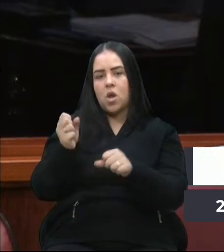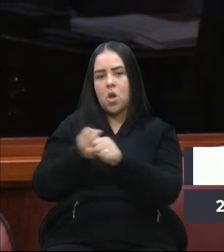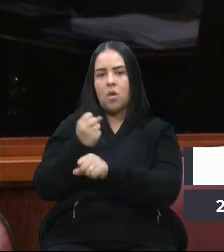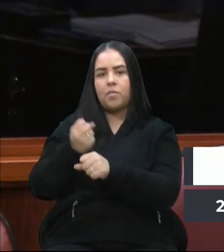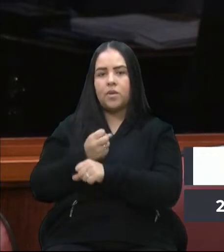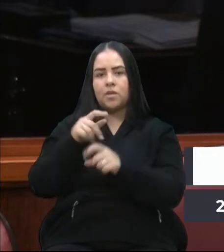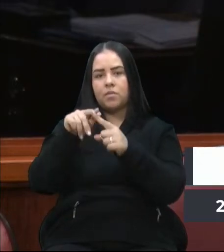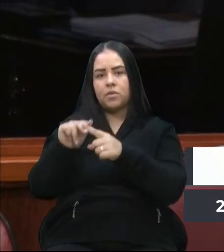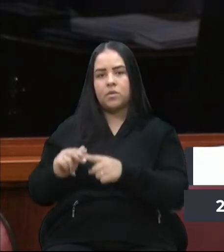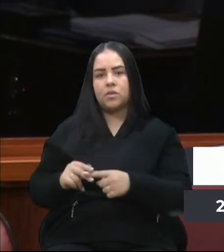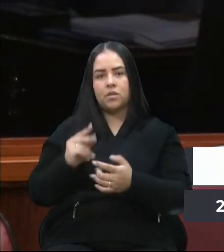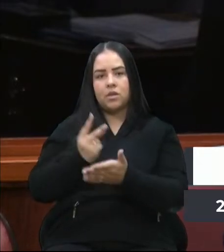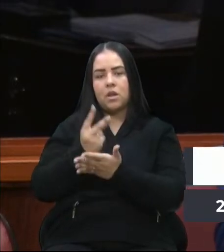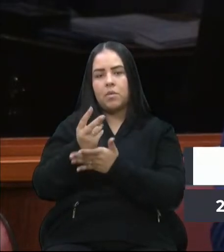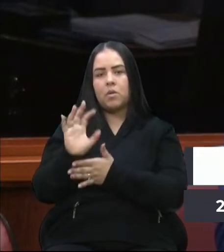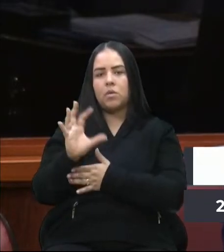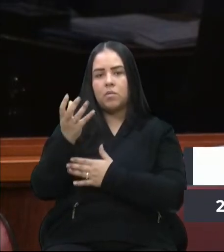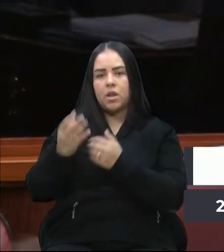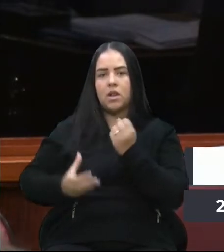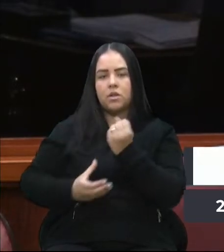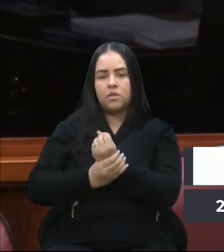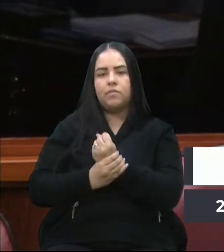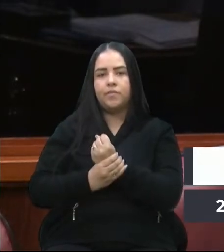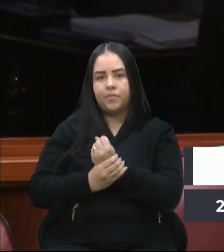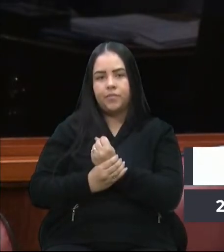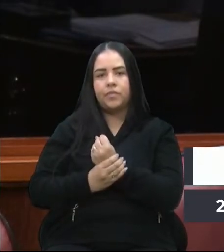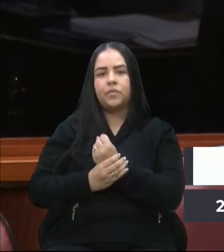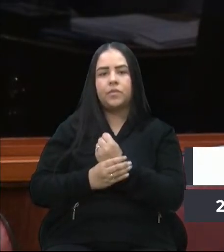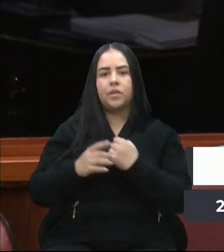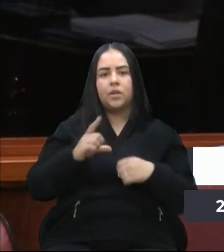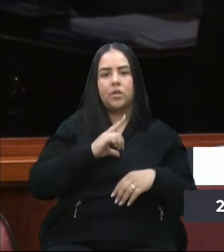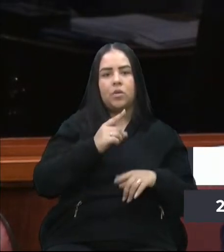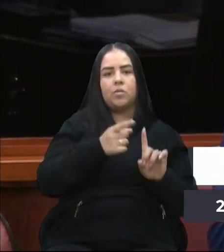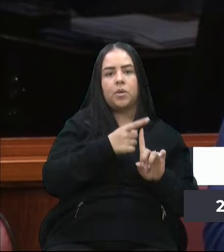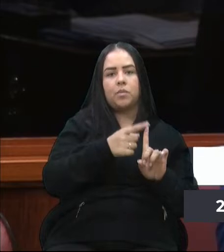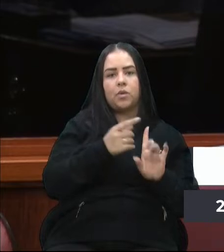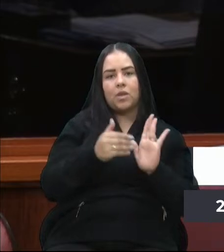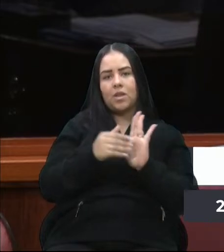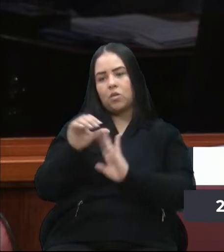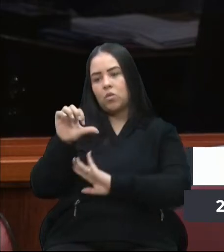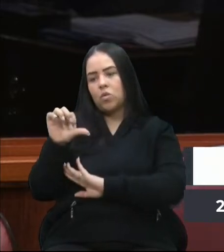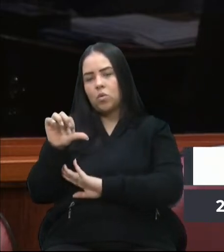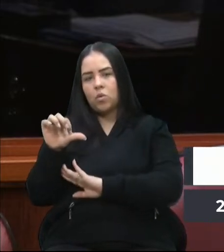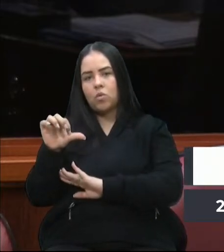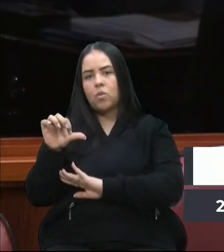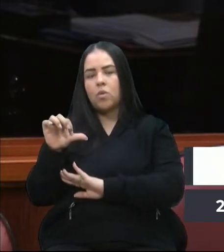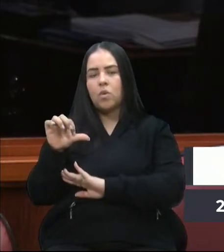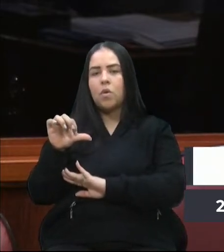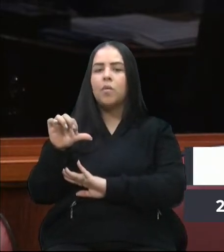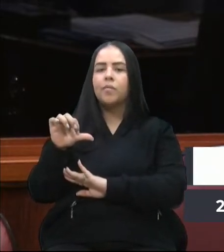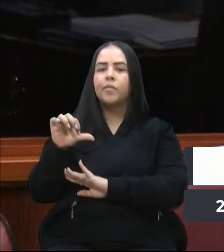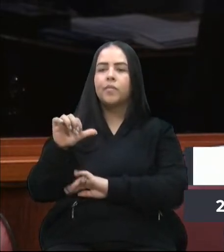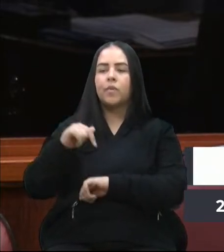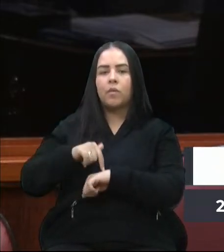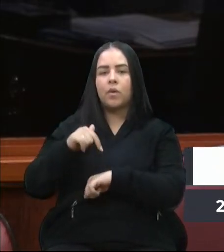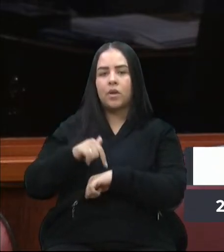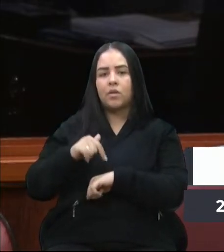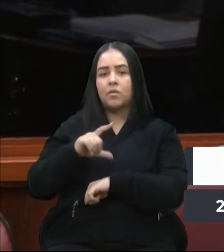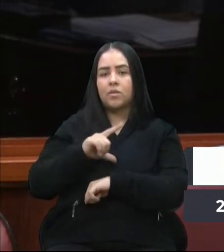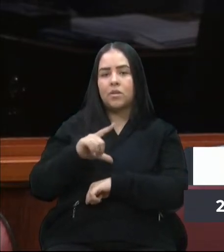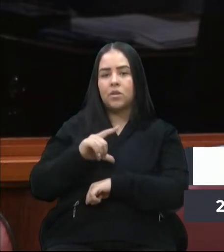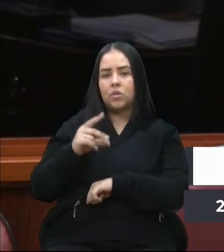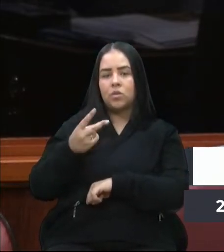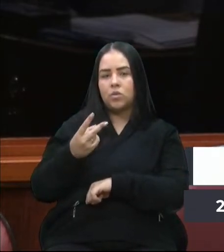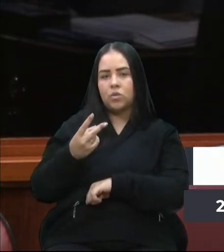são realizadas frequentemente para garantir isso. Funciona do 1º ao 9º ano em 2 turnos. Conta com um quadro de quase 50 docentes, 2 secretárias,